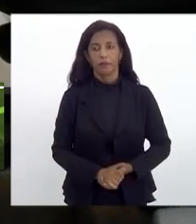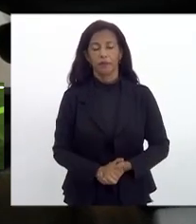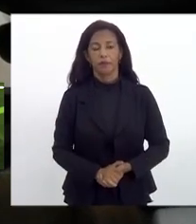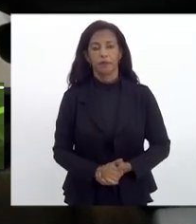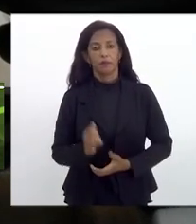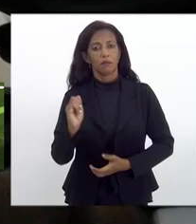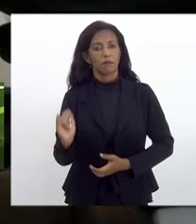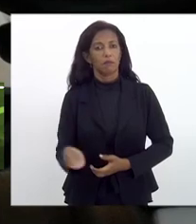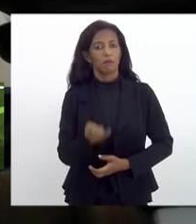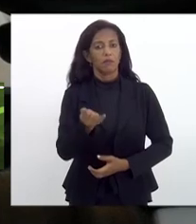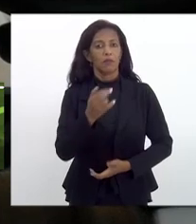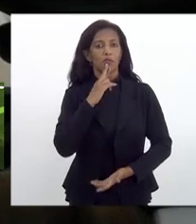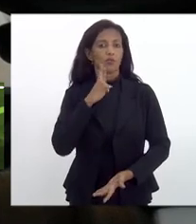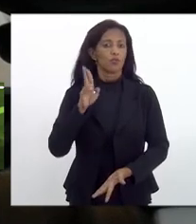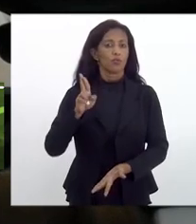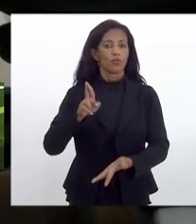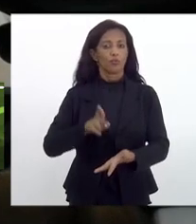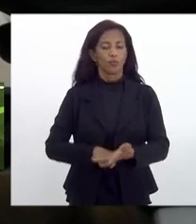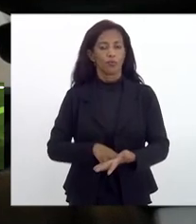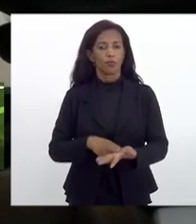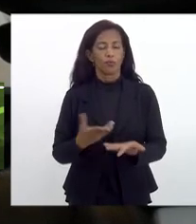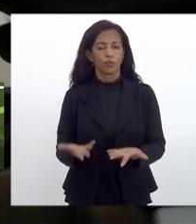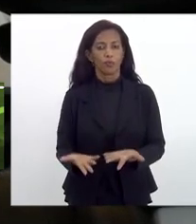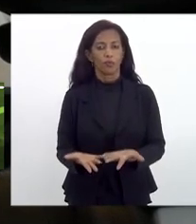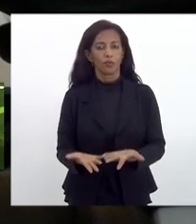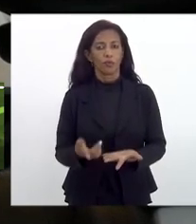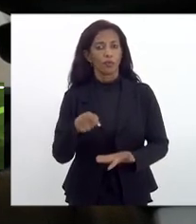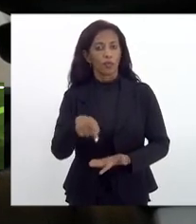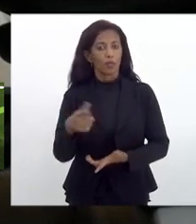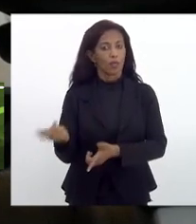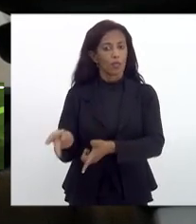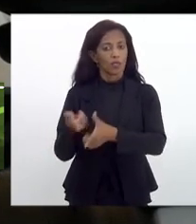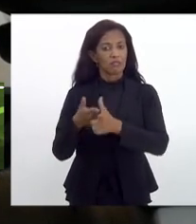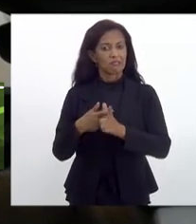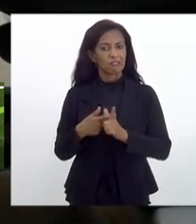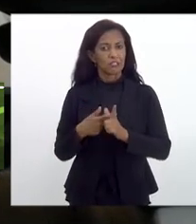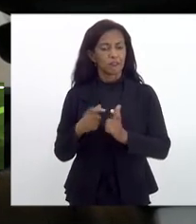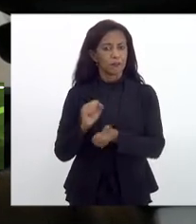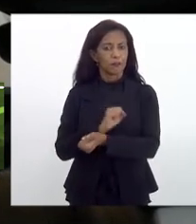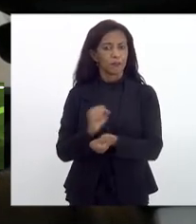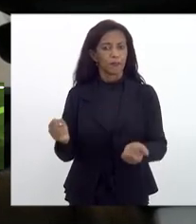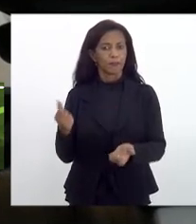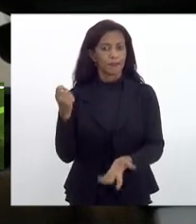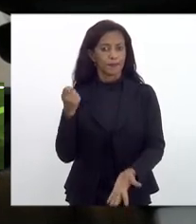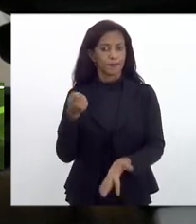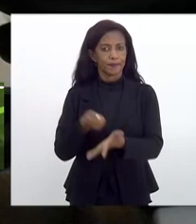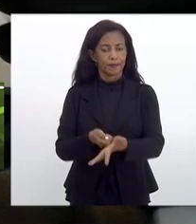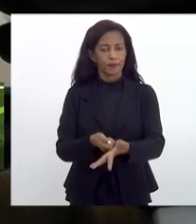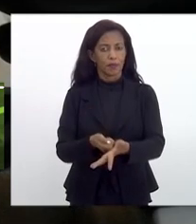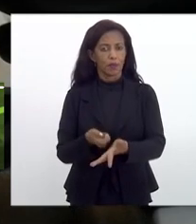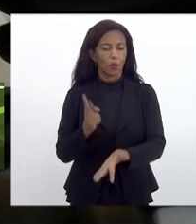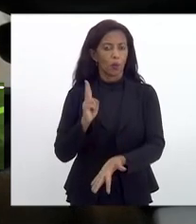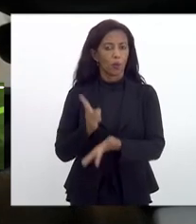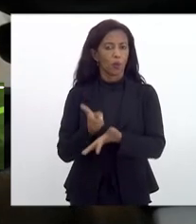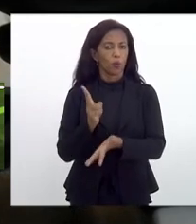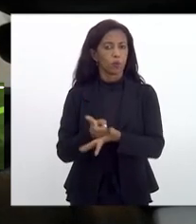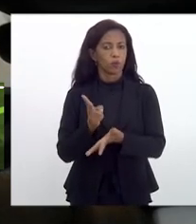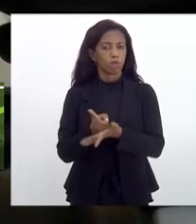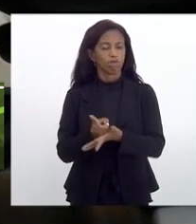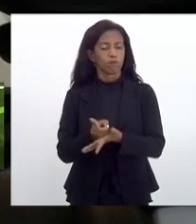possibilidade de reconhecer que essa dívida impagável continuará